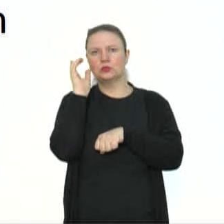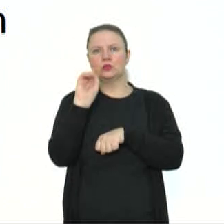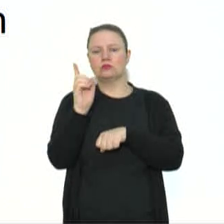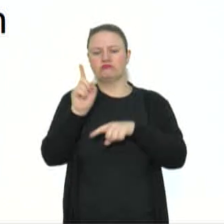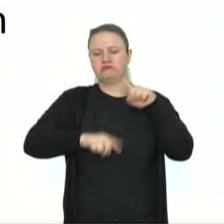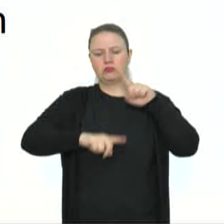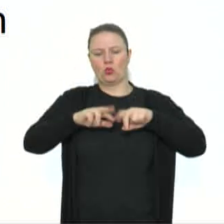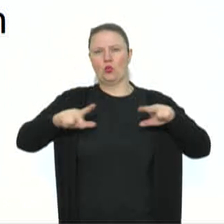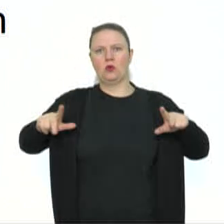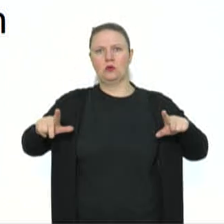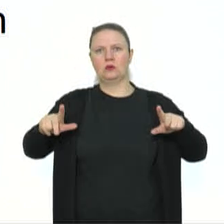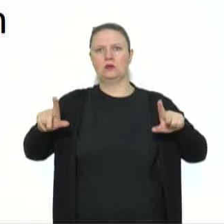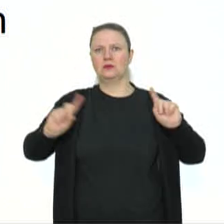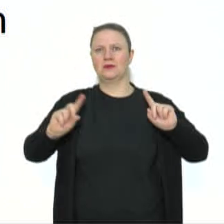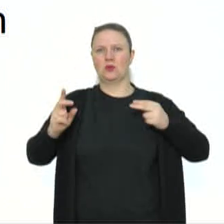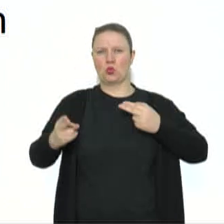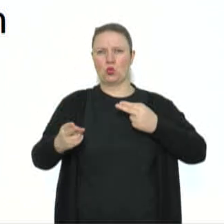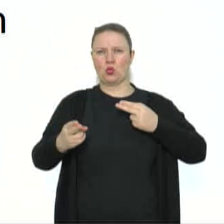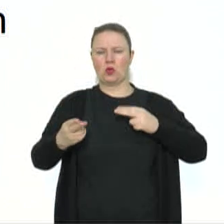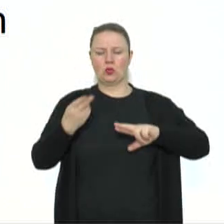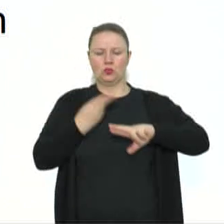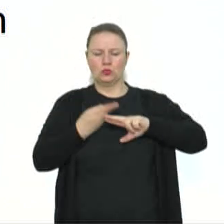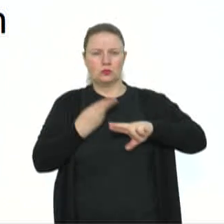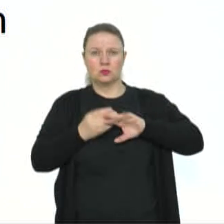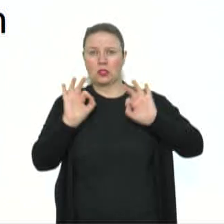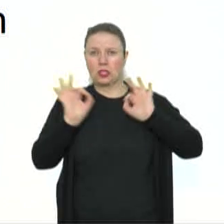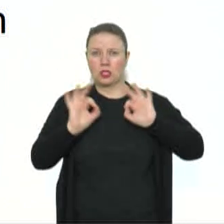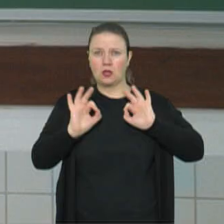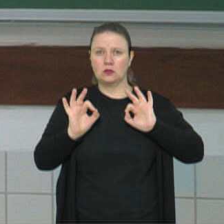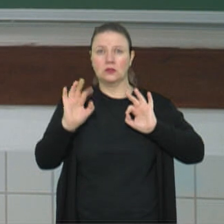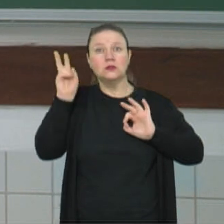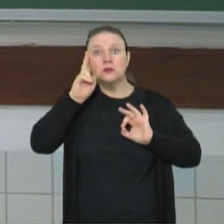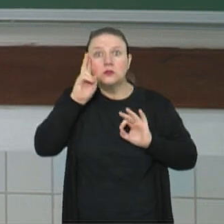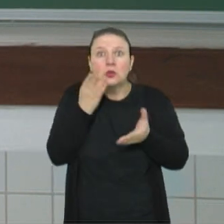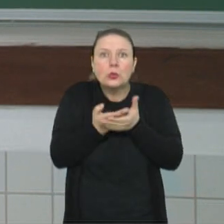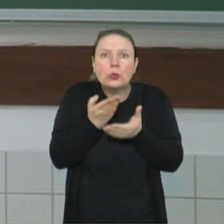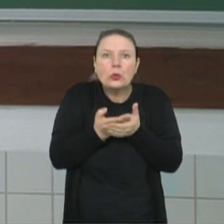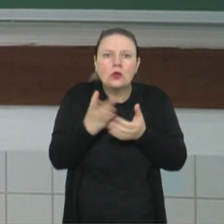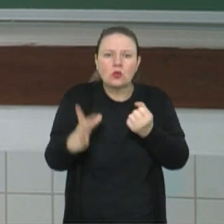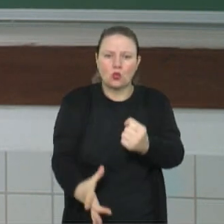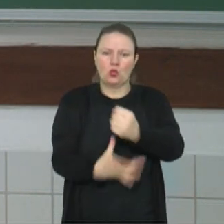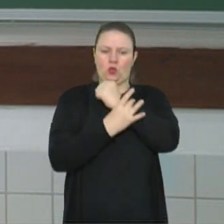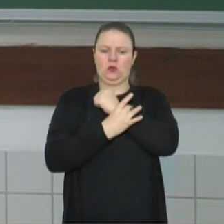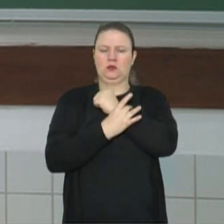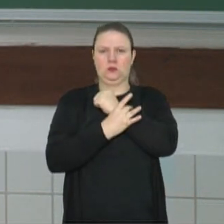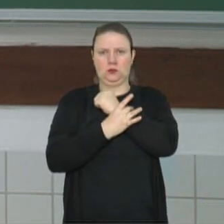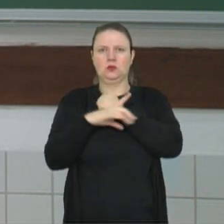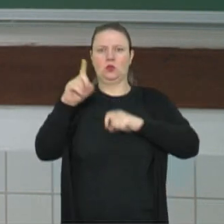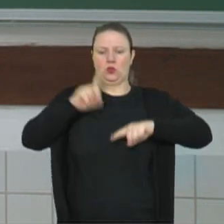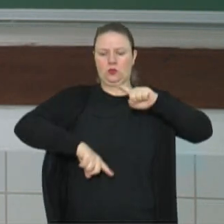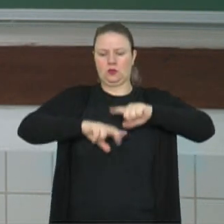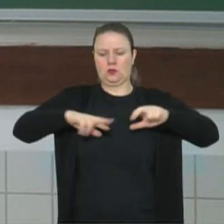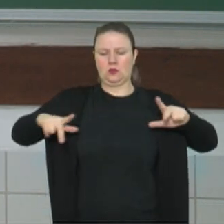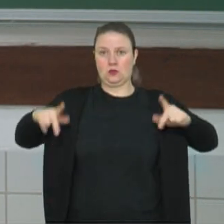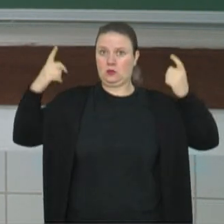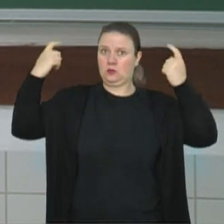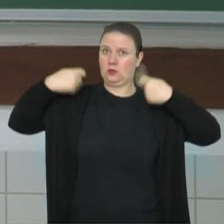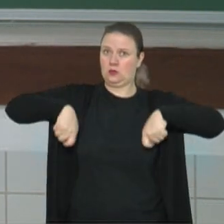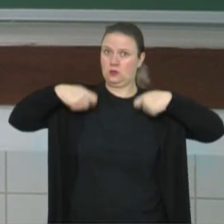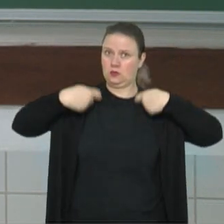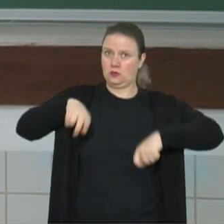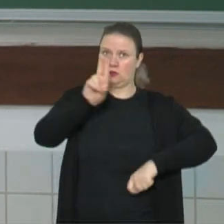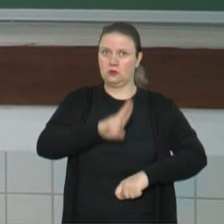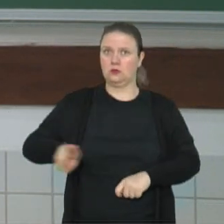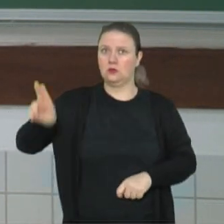de segurança, nem mesmo cordas. Lembra lá nas aulas de segurança que existia equipamentos, que os equipamentos devem ser utilizados?